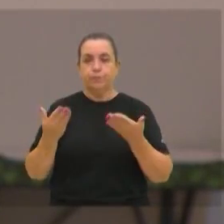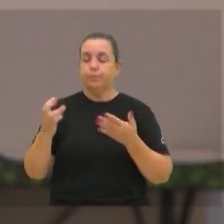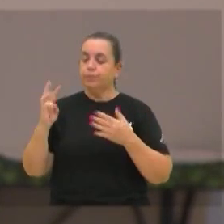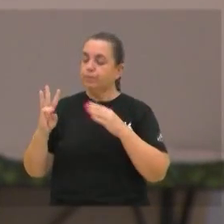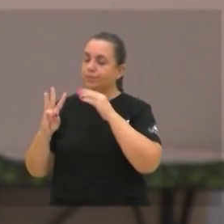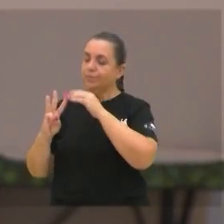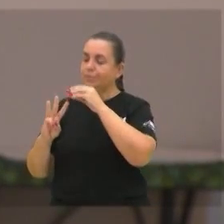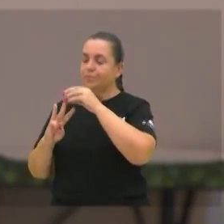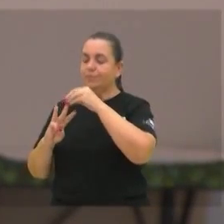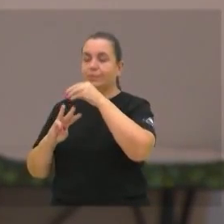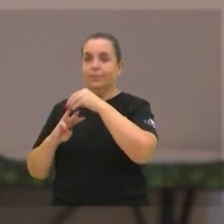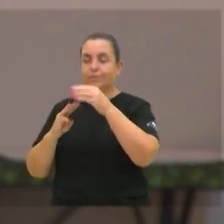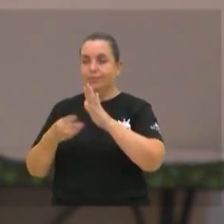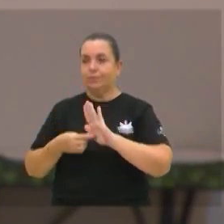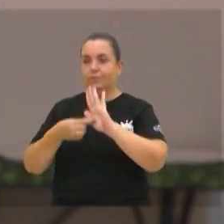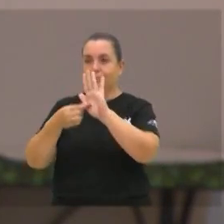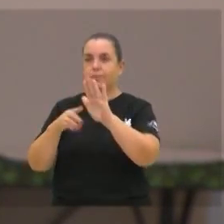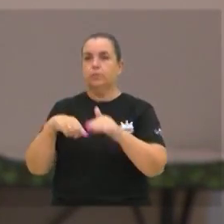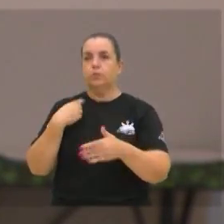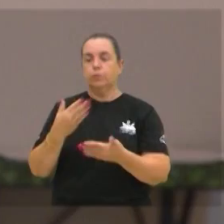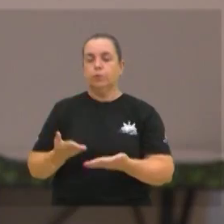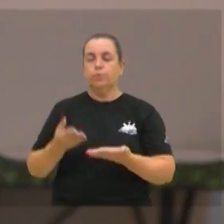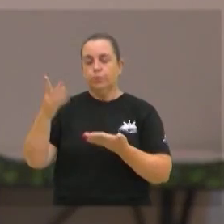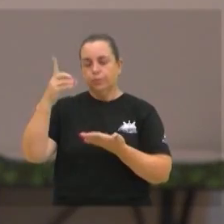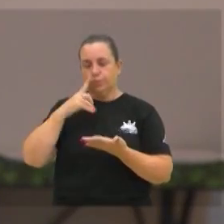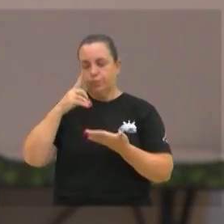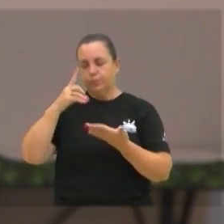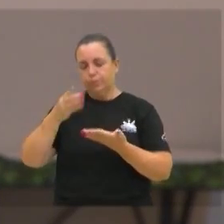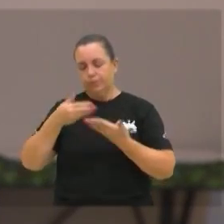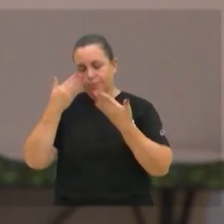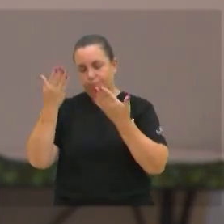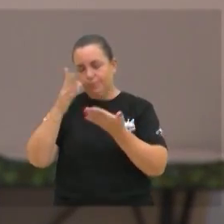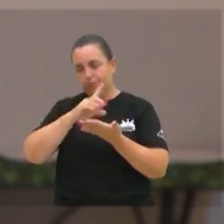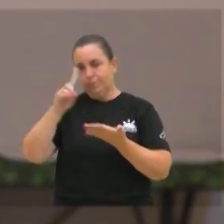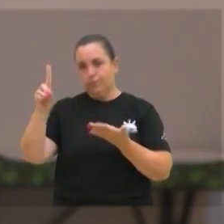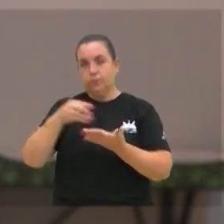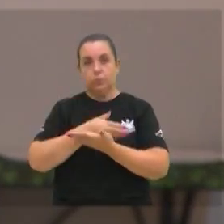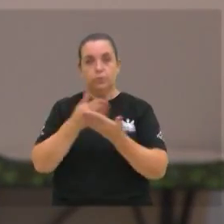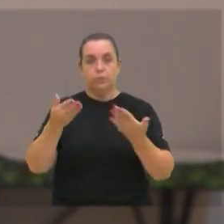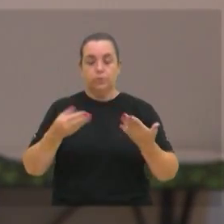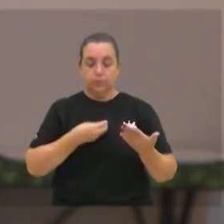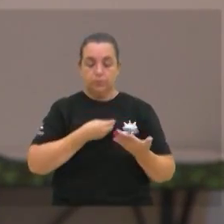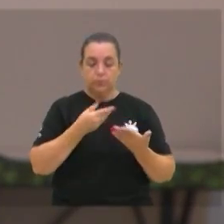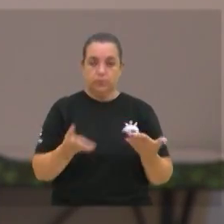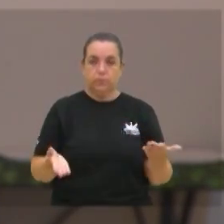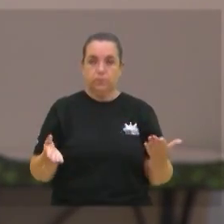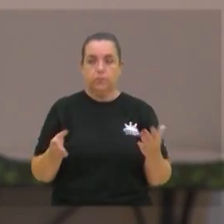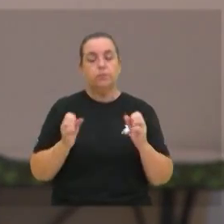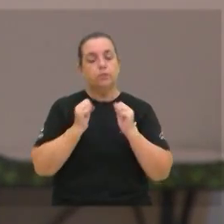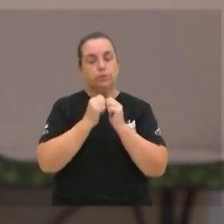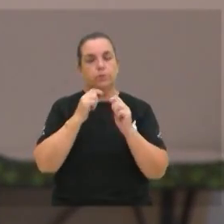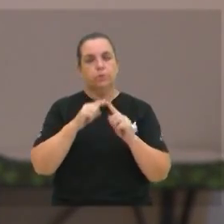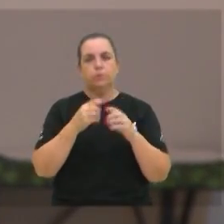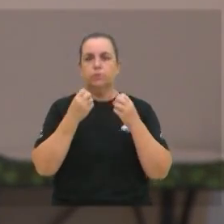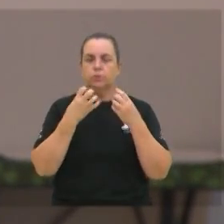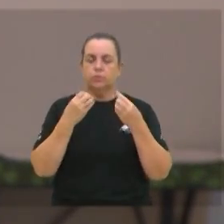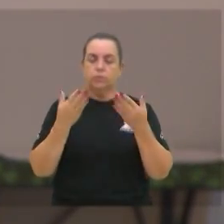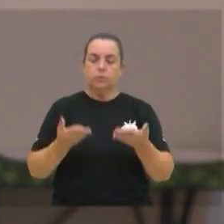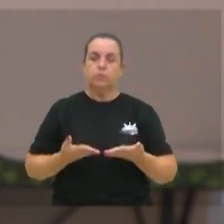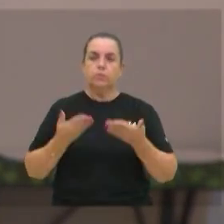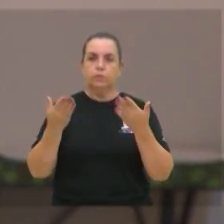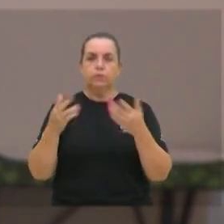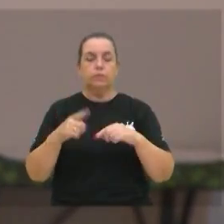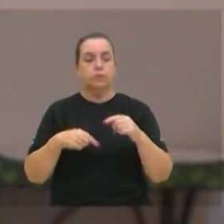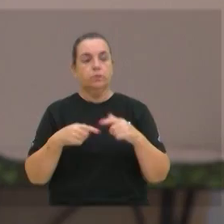magos, apresentemos nossos dons a Deus. Você que está aqui no santuário, seja generoso